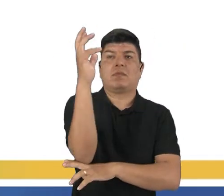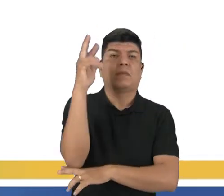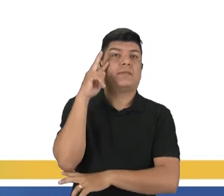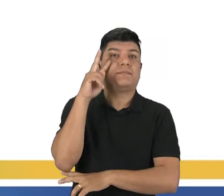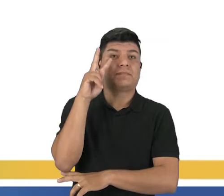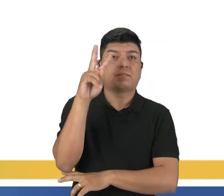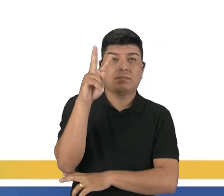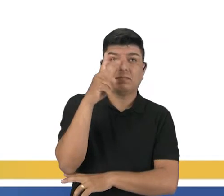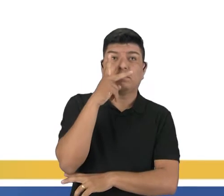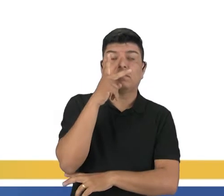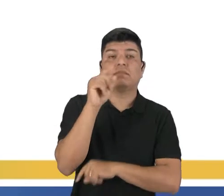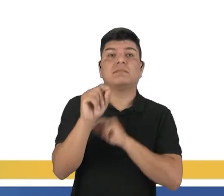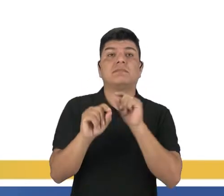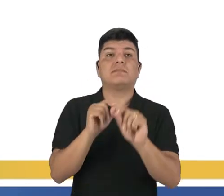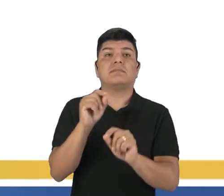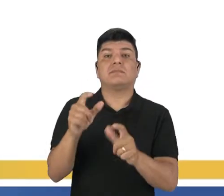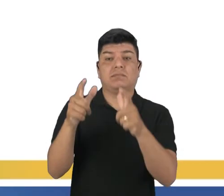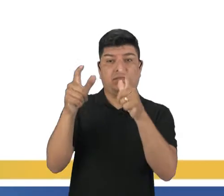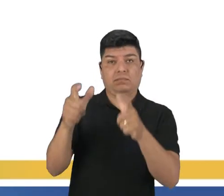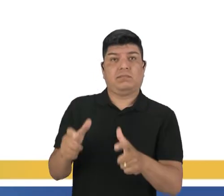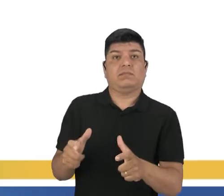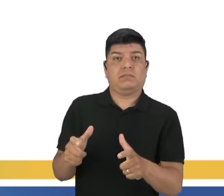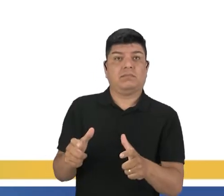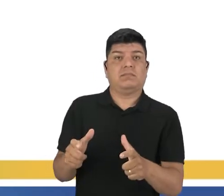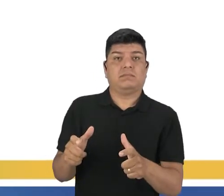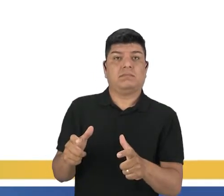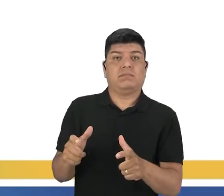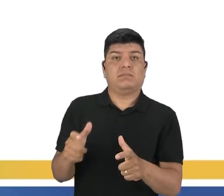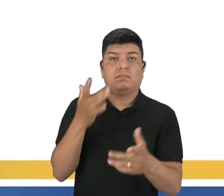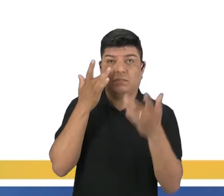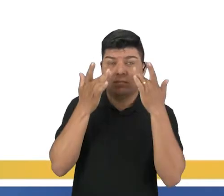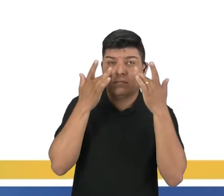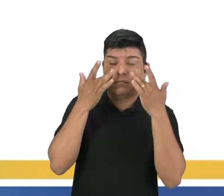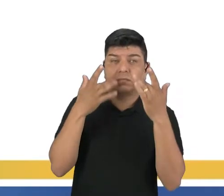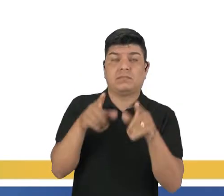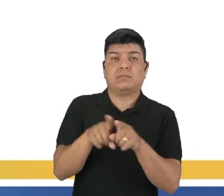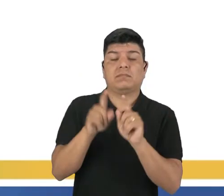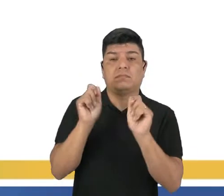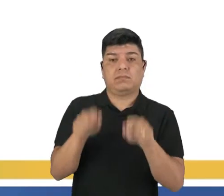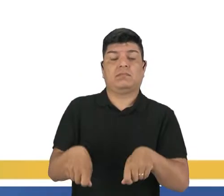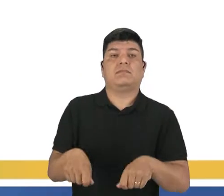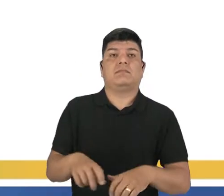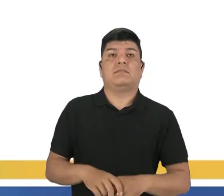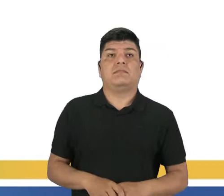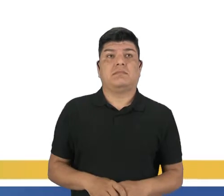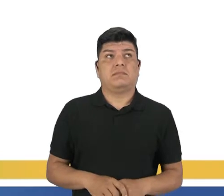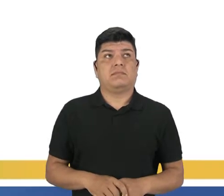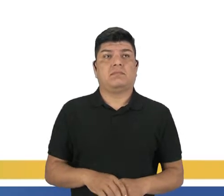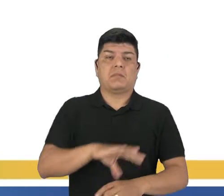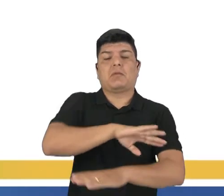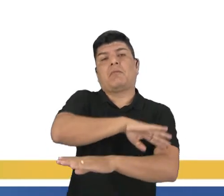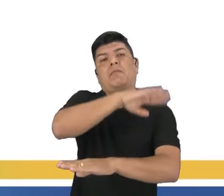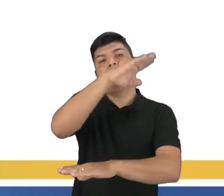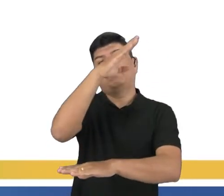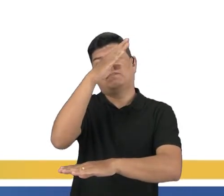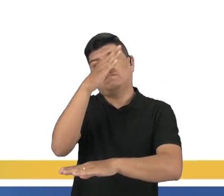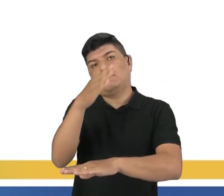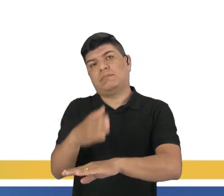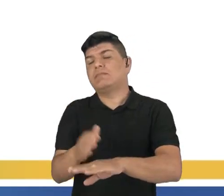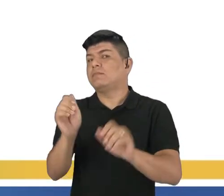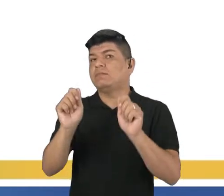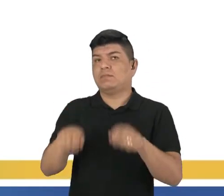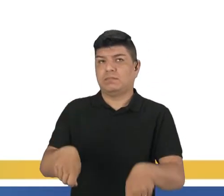Essa paisagem aí que você está vendo, uma floresta, Isso é um espaço cênico, Pode ser feito também no mar, numa